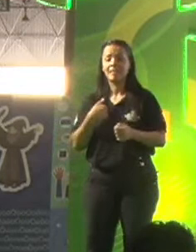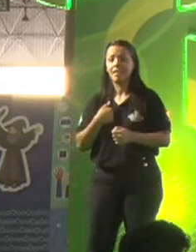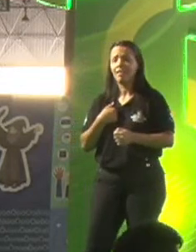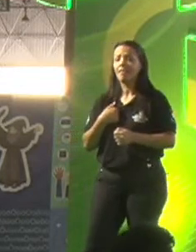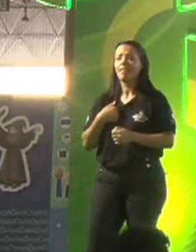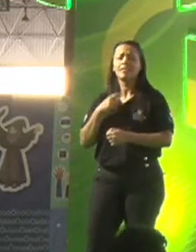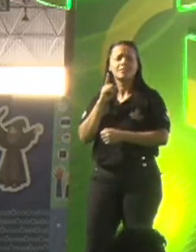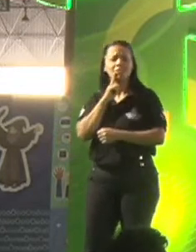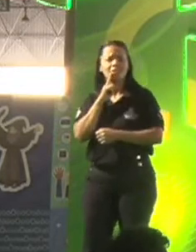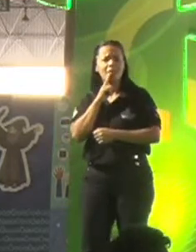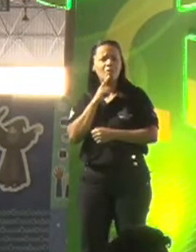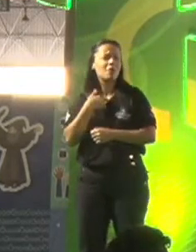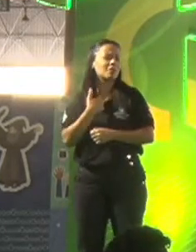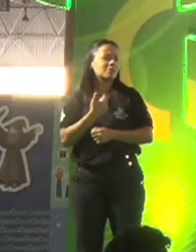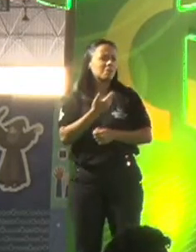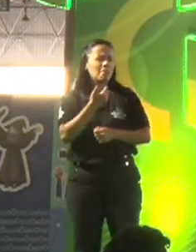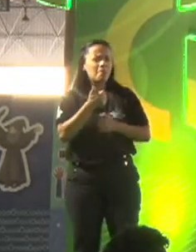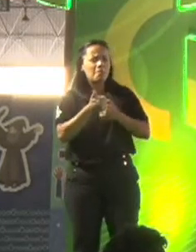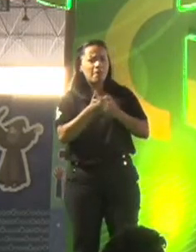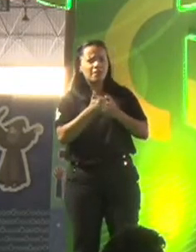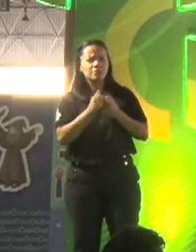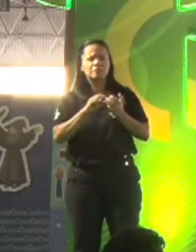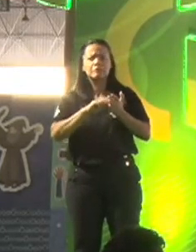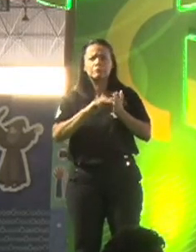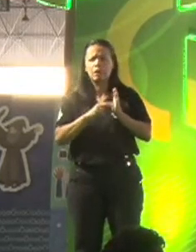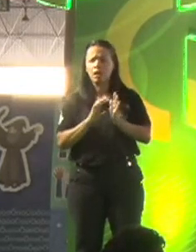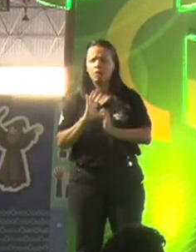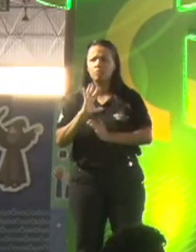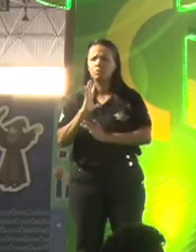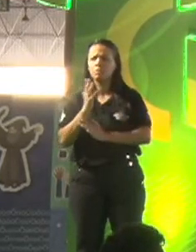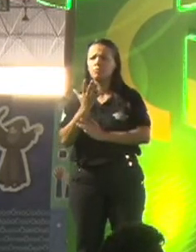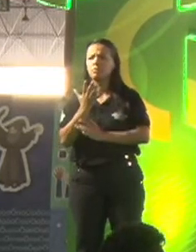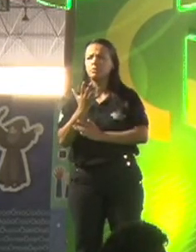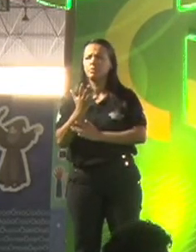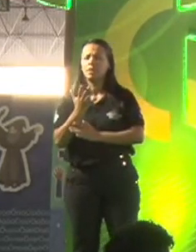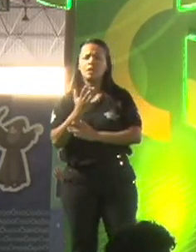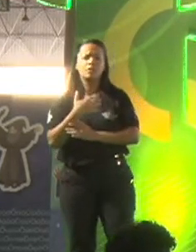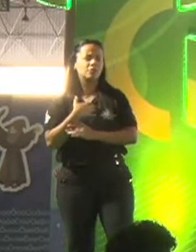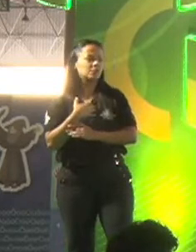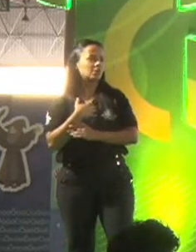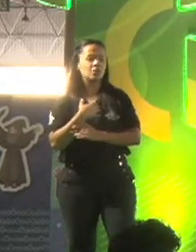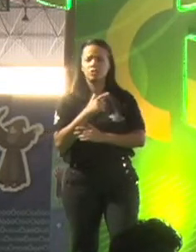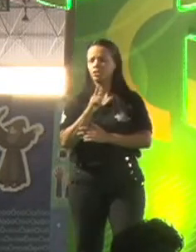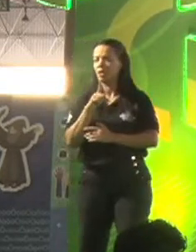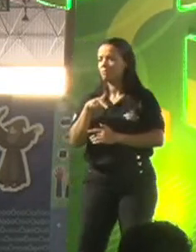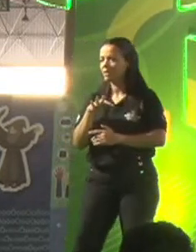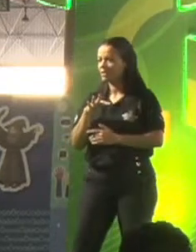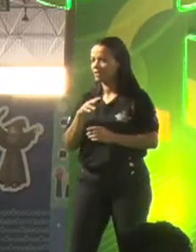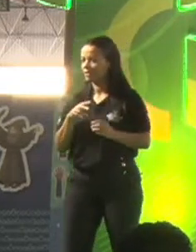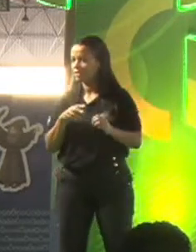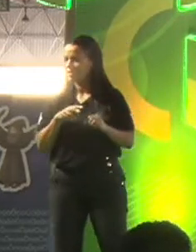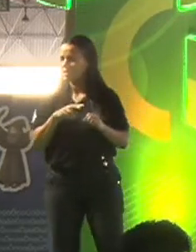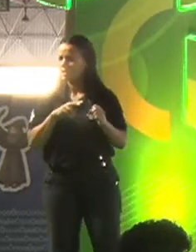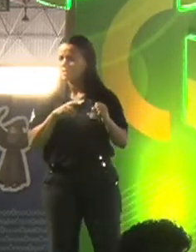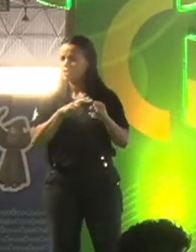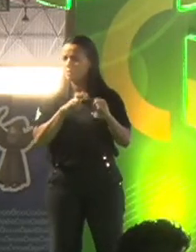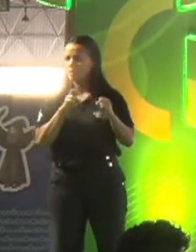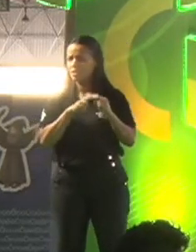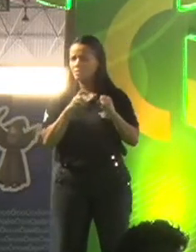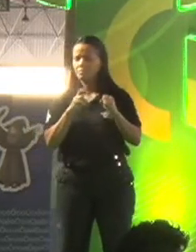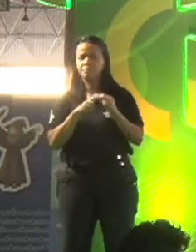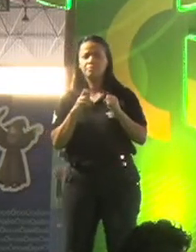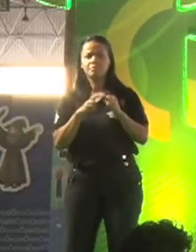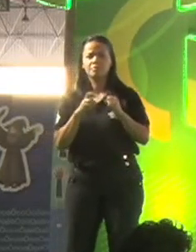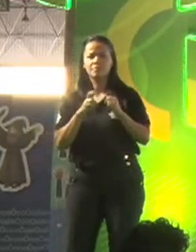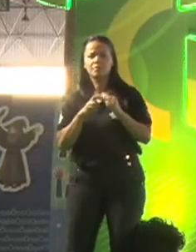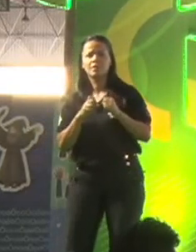está se tornando cada vez mais próximo e vira algo que o chat PT ele vira tanto aquele que vai fazer um pedaço do seu código